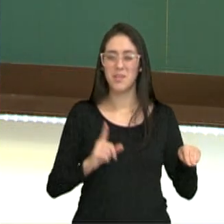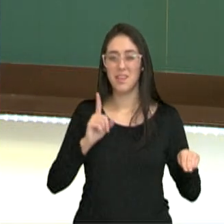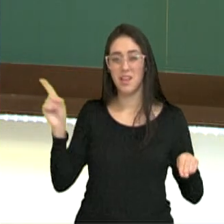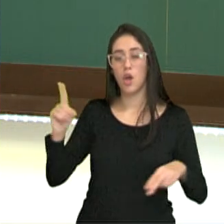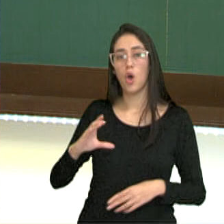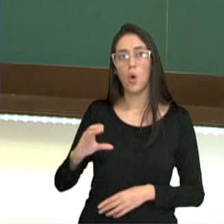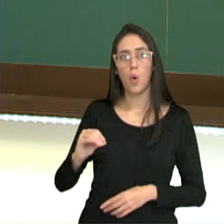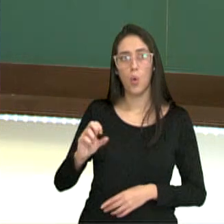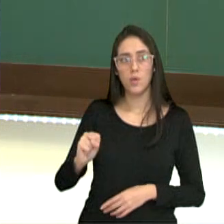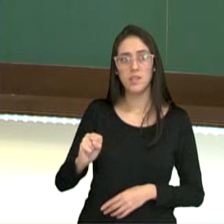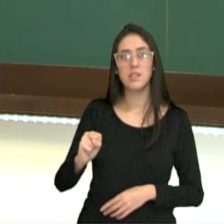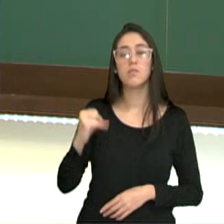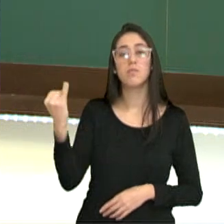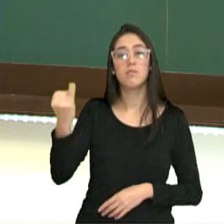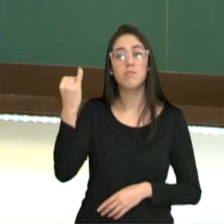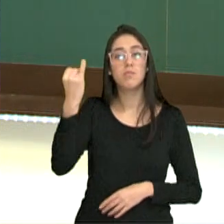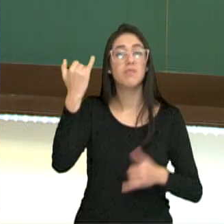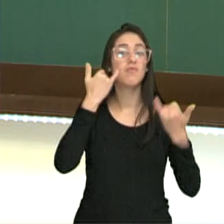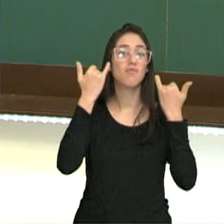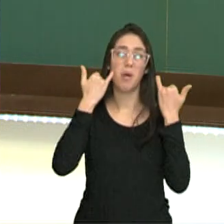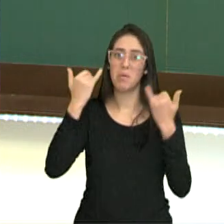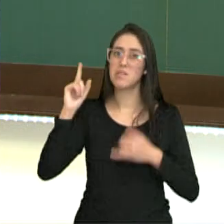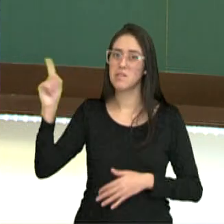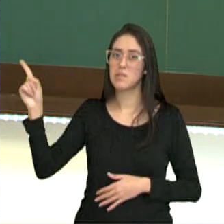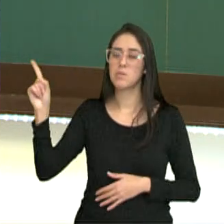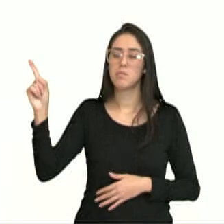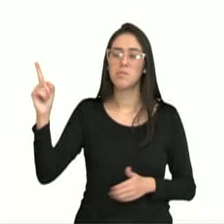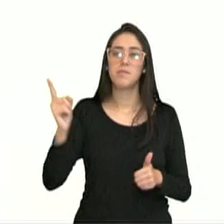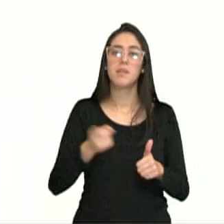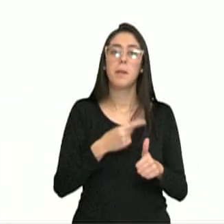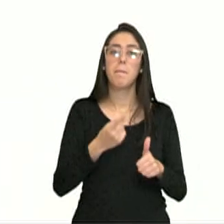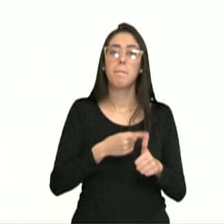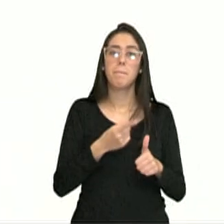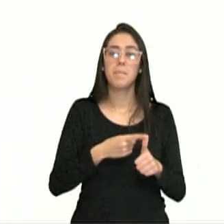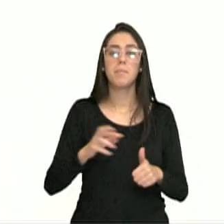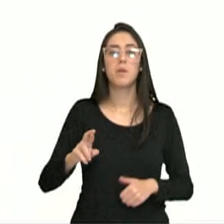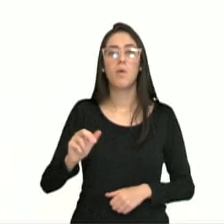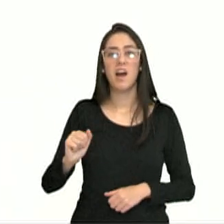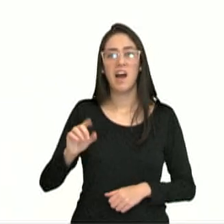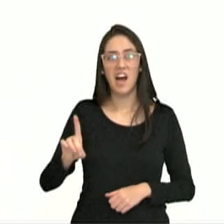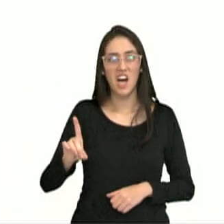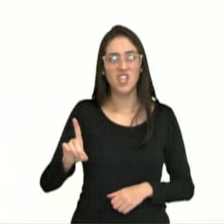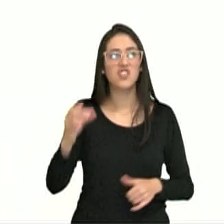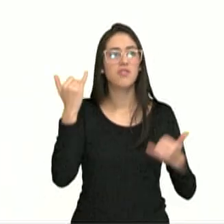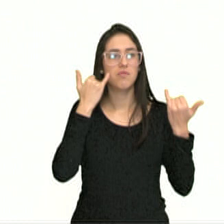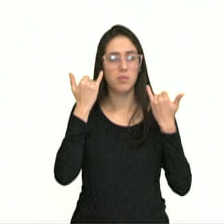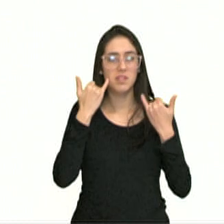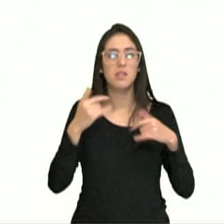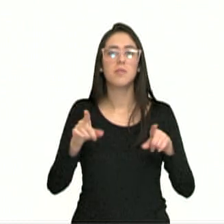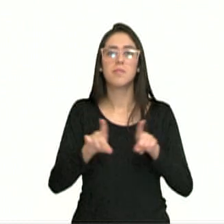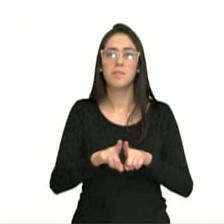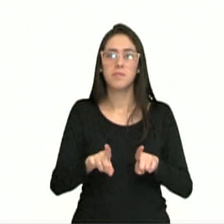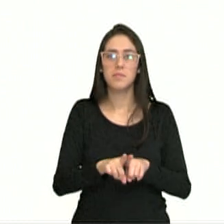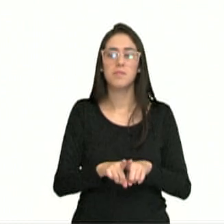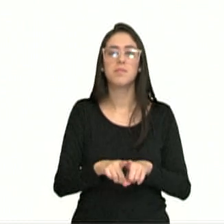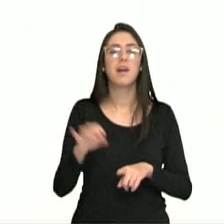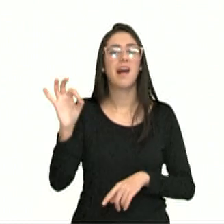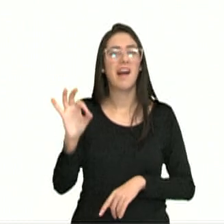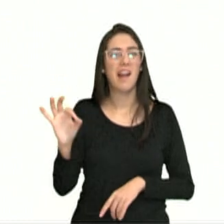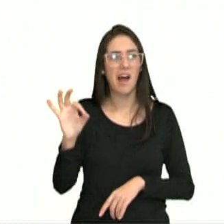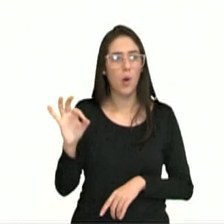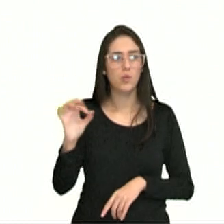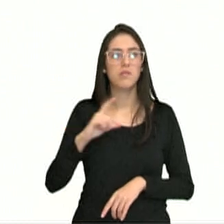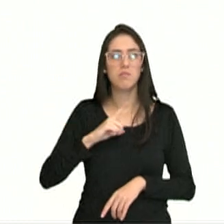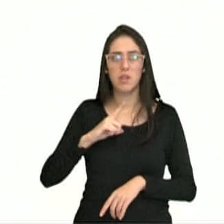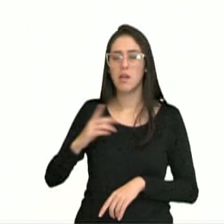traz informações importantes. Primeiramente, em radianos, depois nós temos em